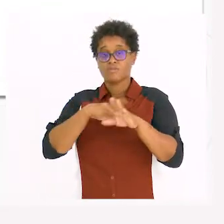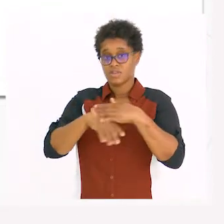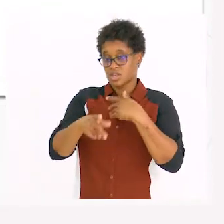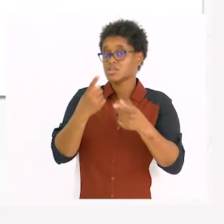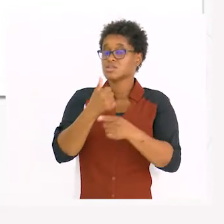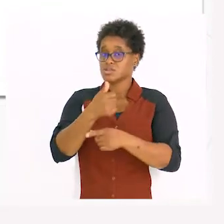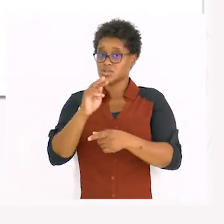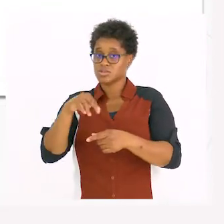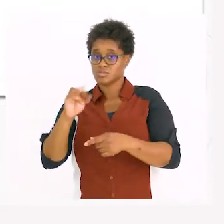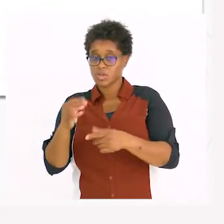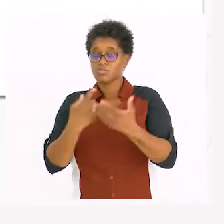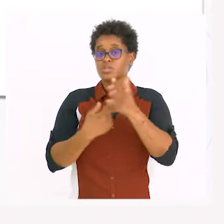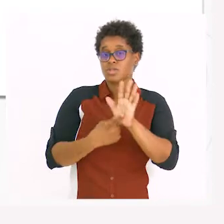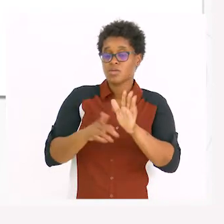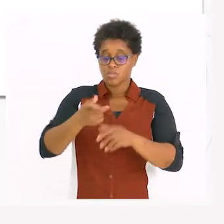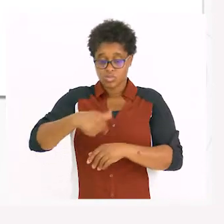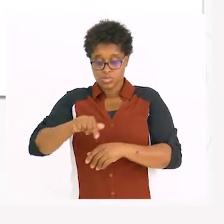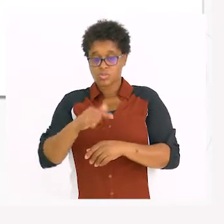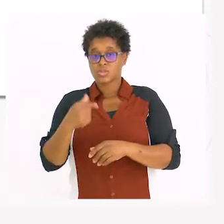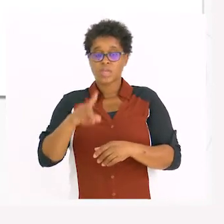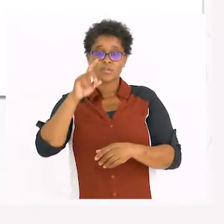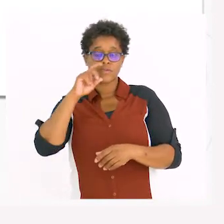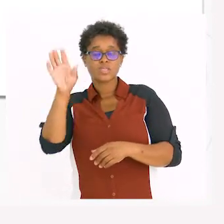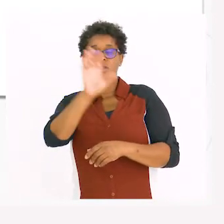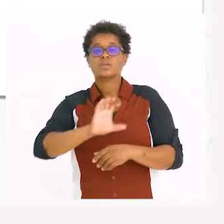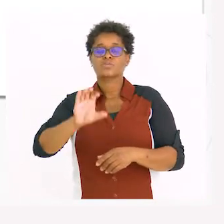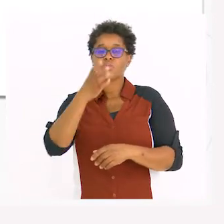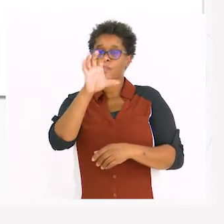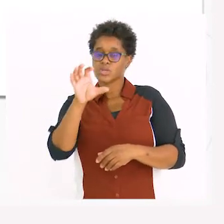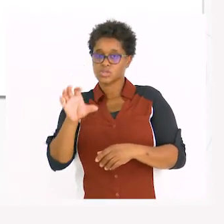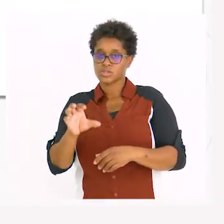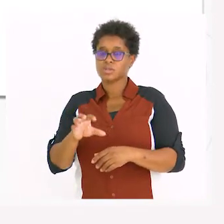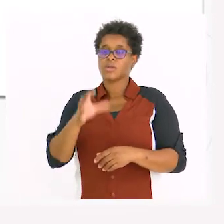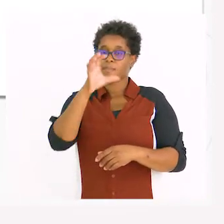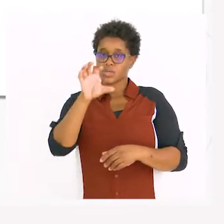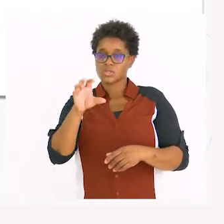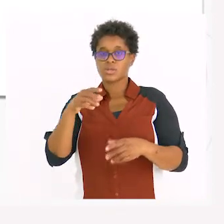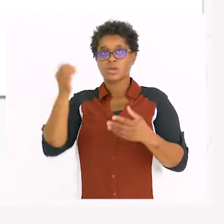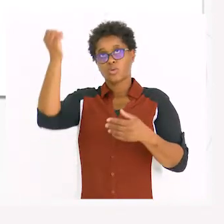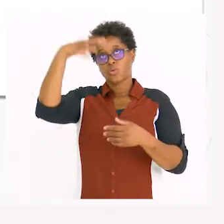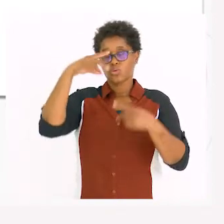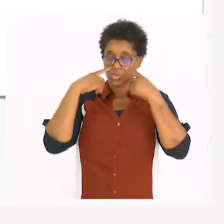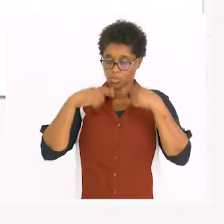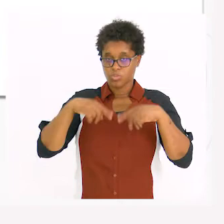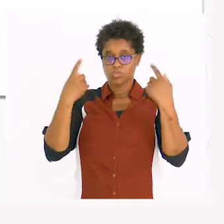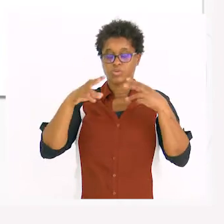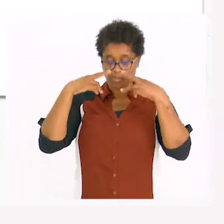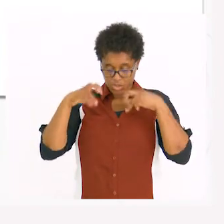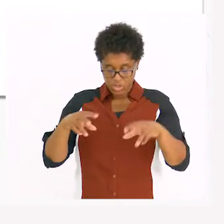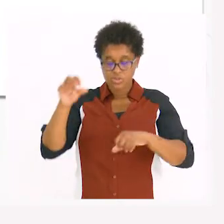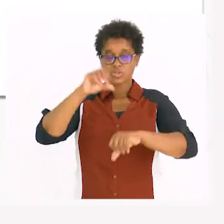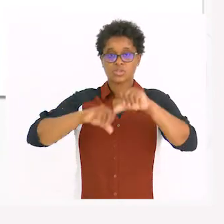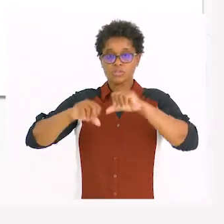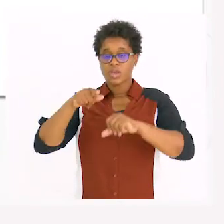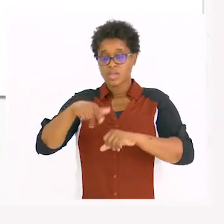Como exemplos, nós temos a defesa nacional do país, a iluminação pública, a pesquisa científica.